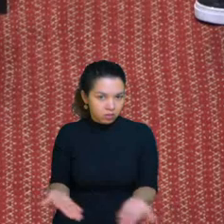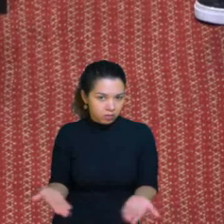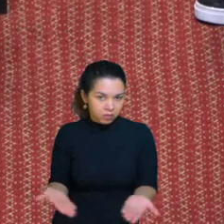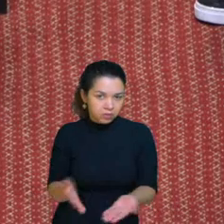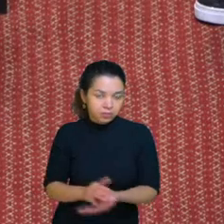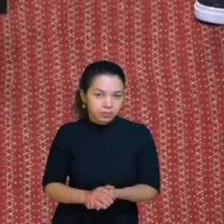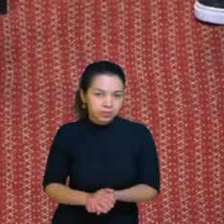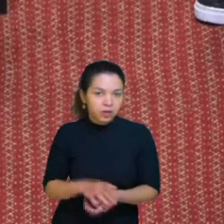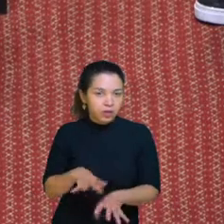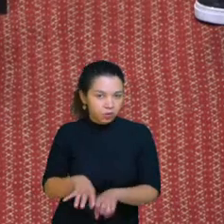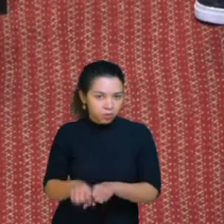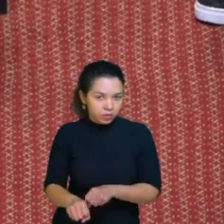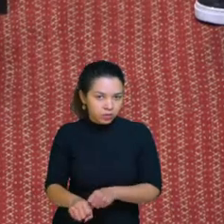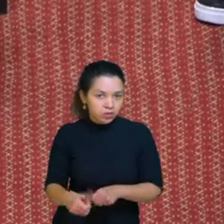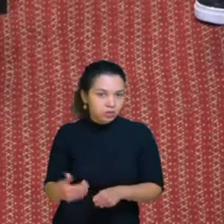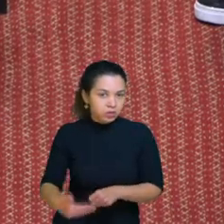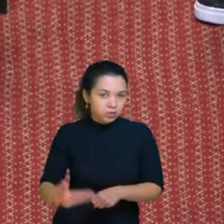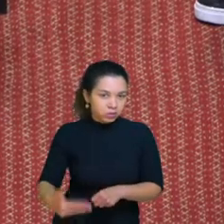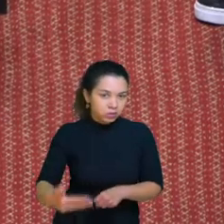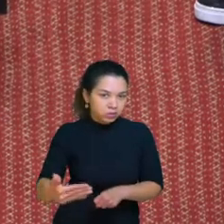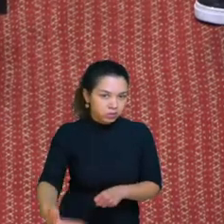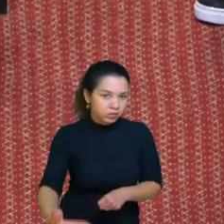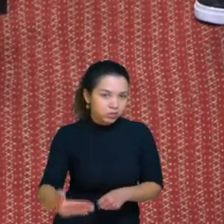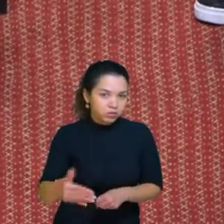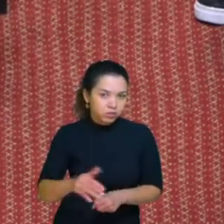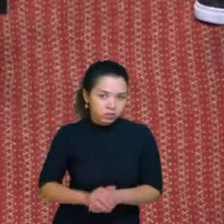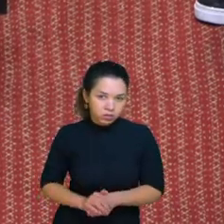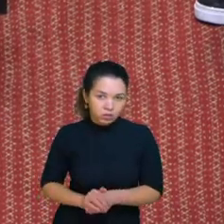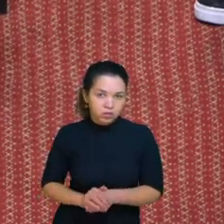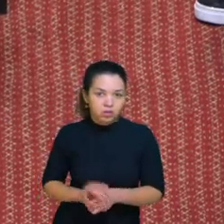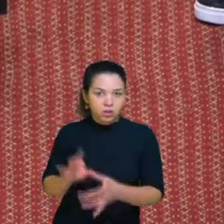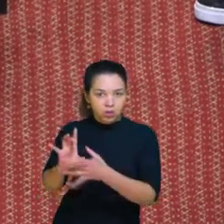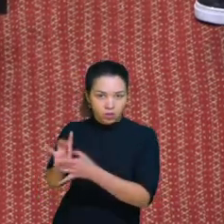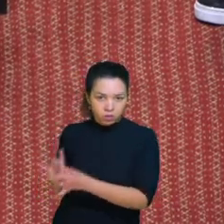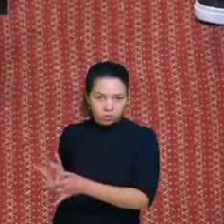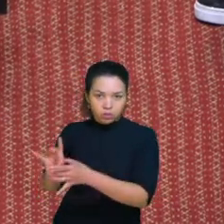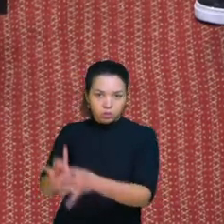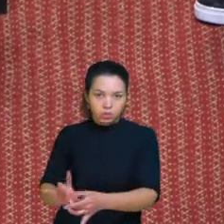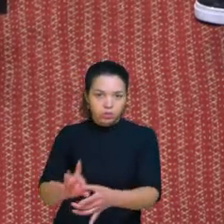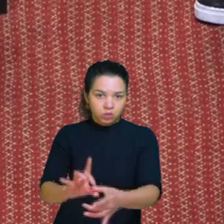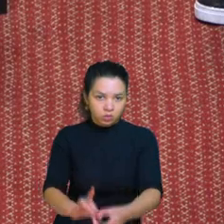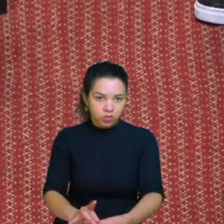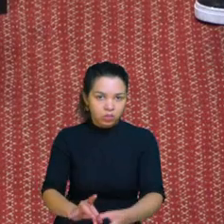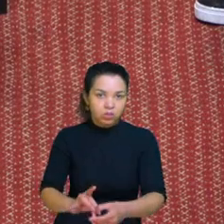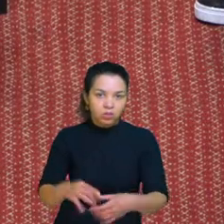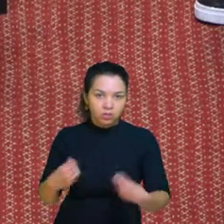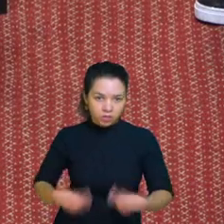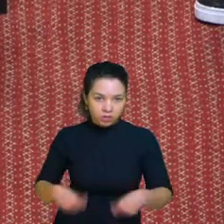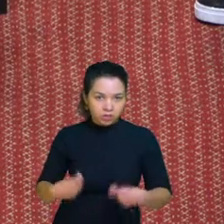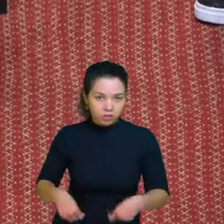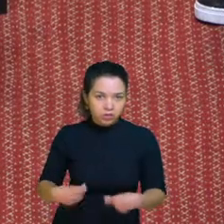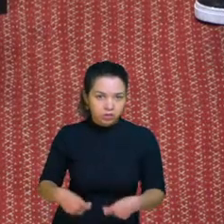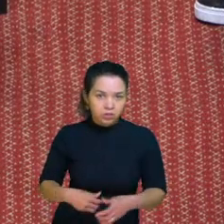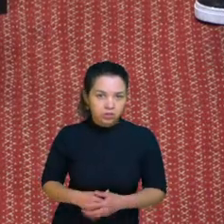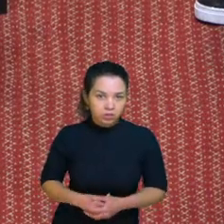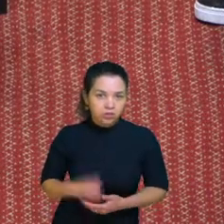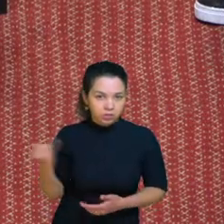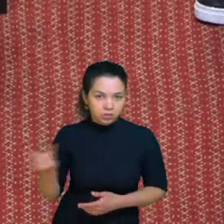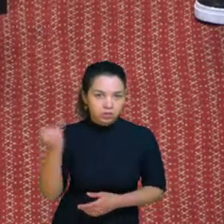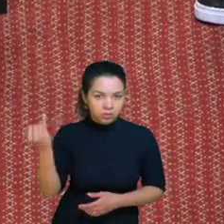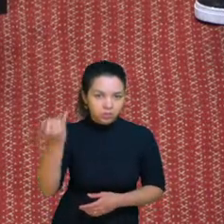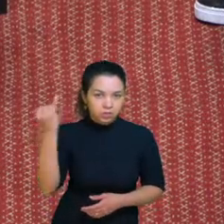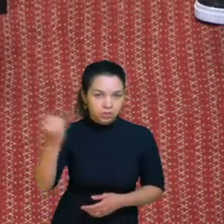a formação continuada ela tem que meio que andar alinhada eu penso que talvez essa seja uma uma questão assim importante tá